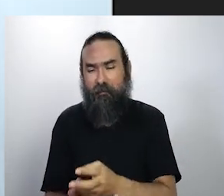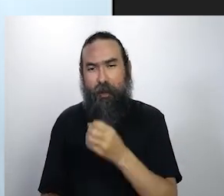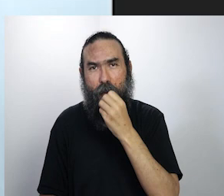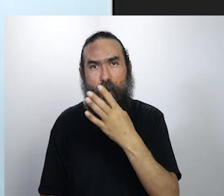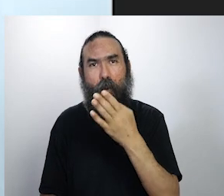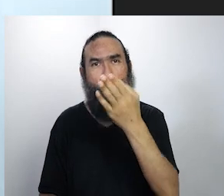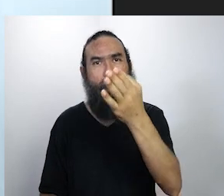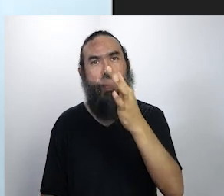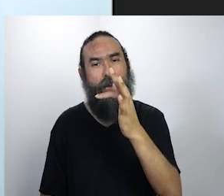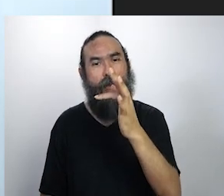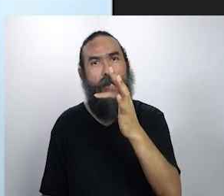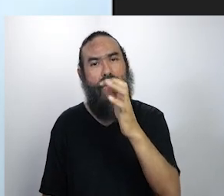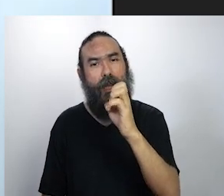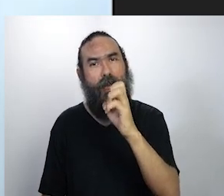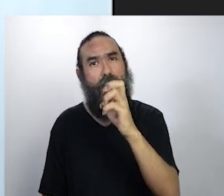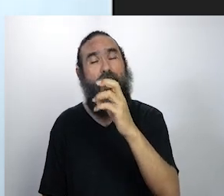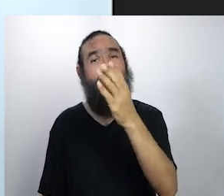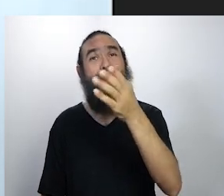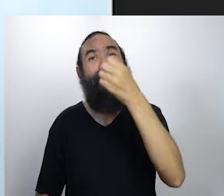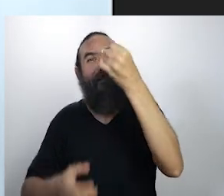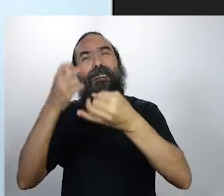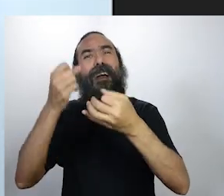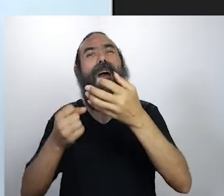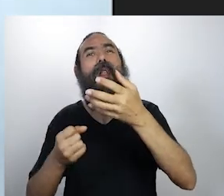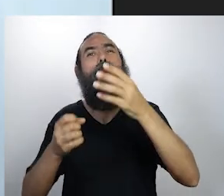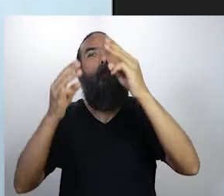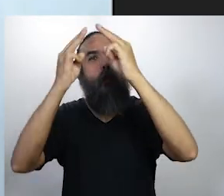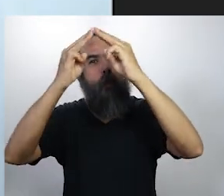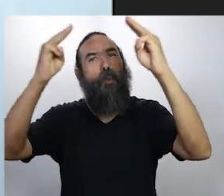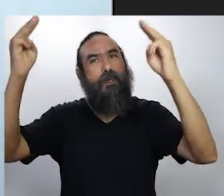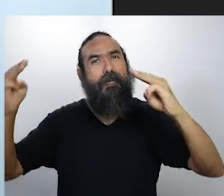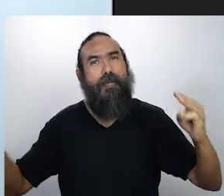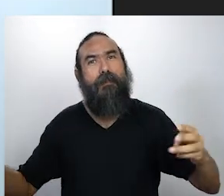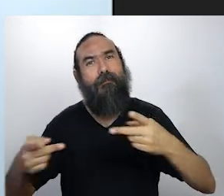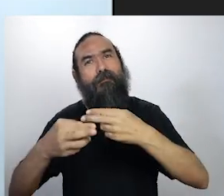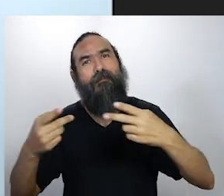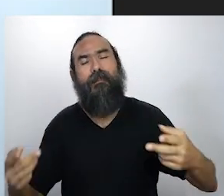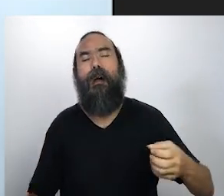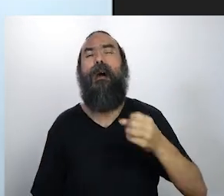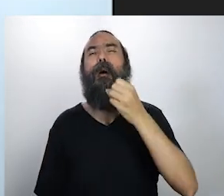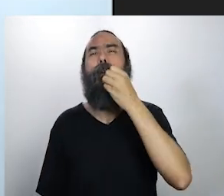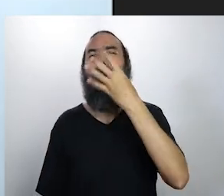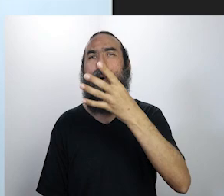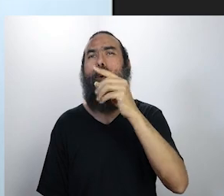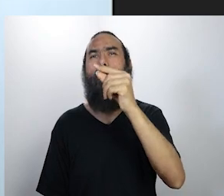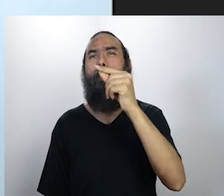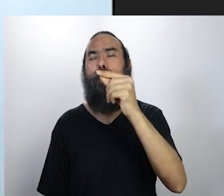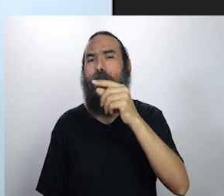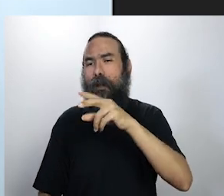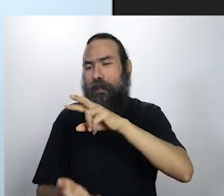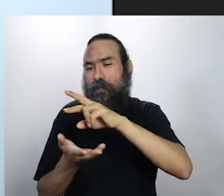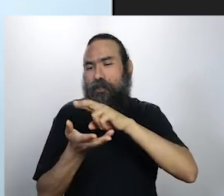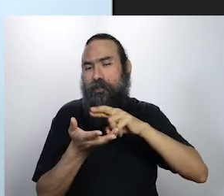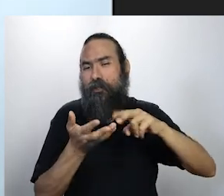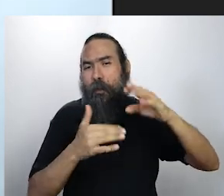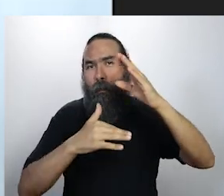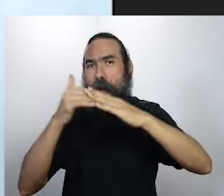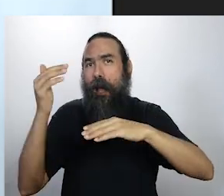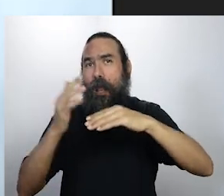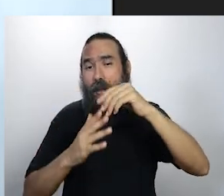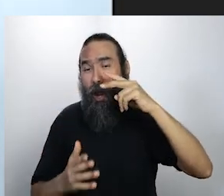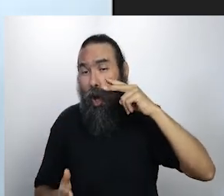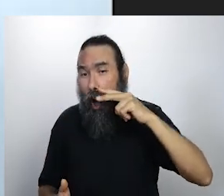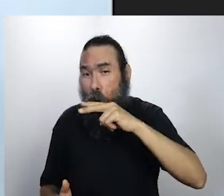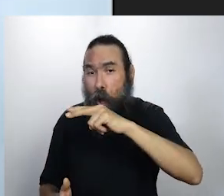né? Ela falou da questão do Anhanguera, e é bom que tem profissionais e profissionais, é bom que a